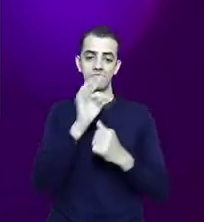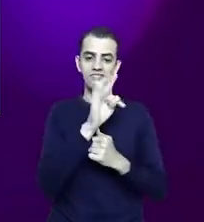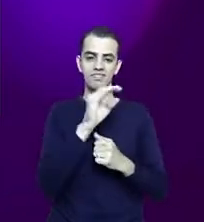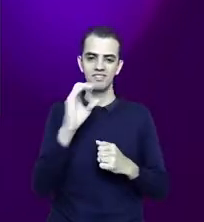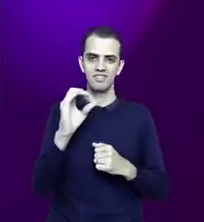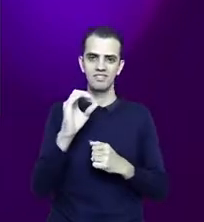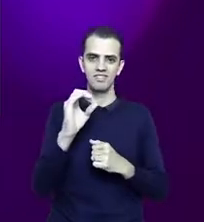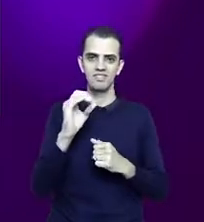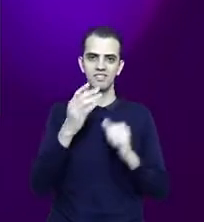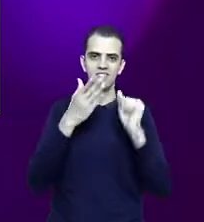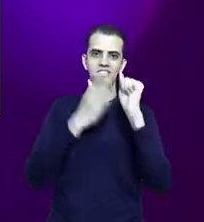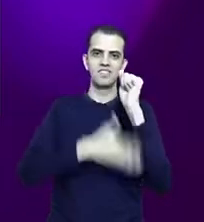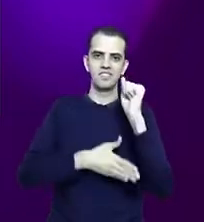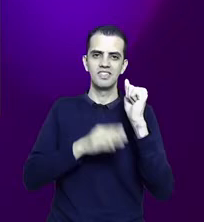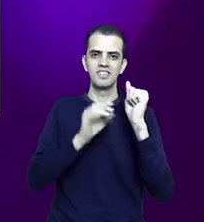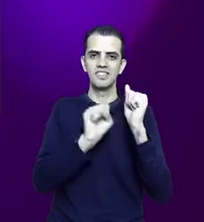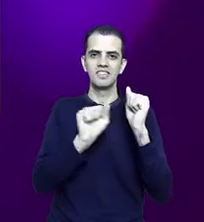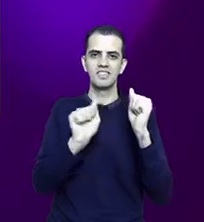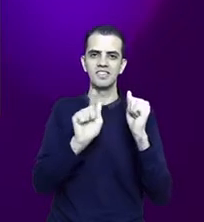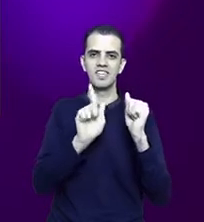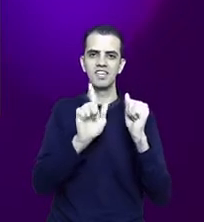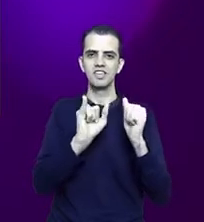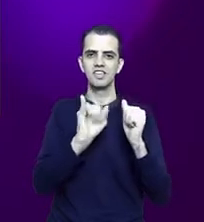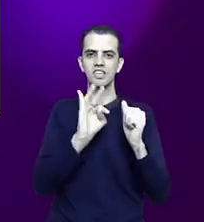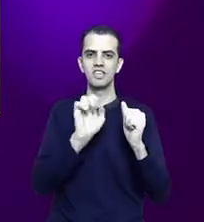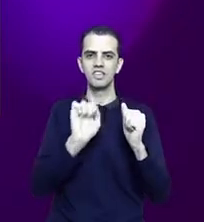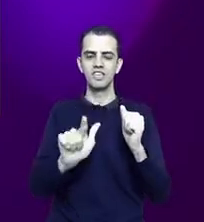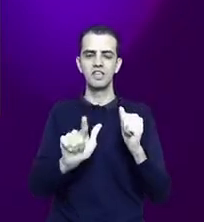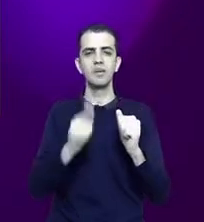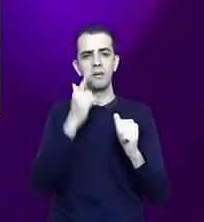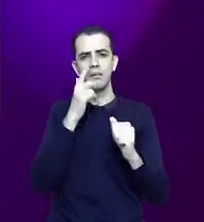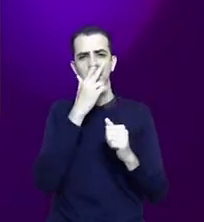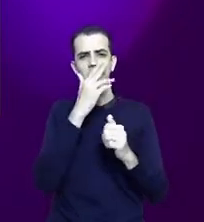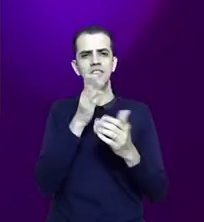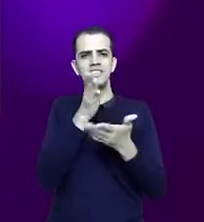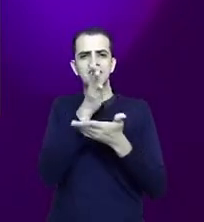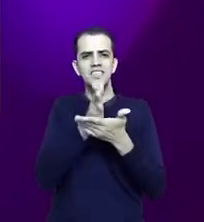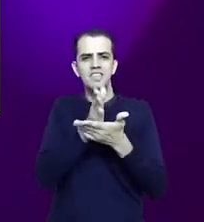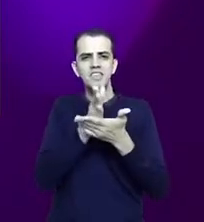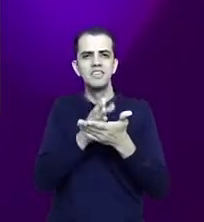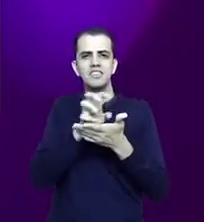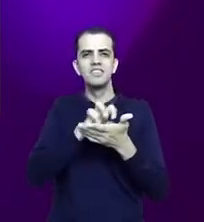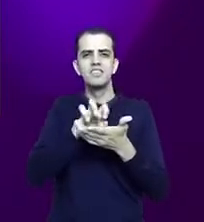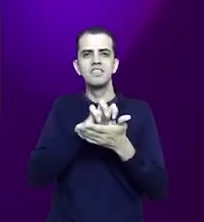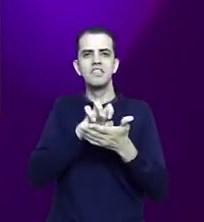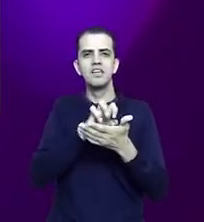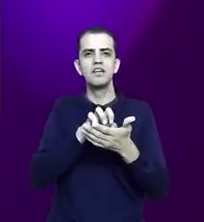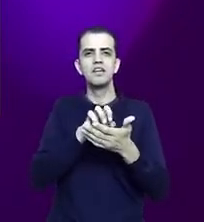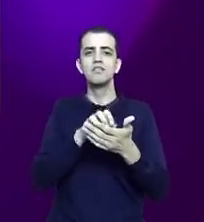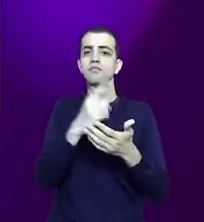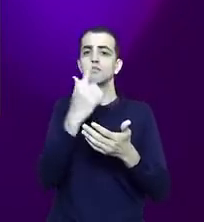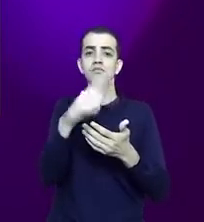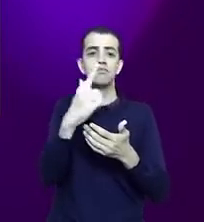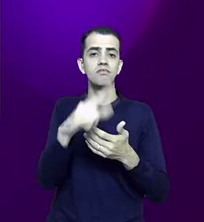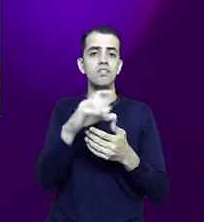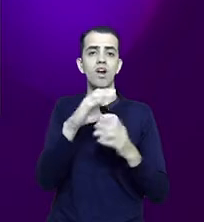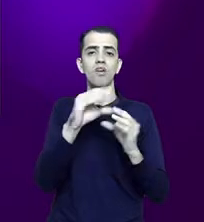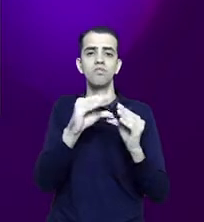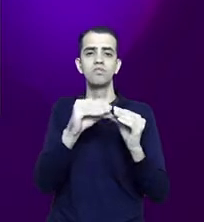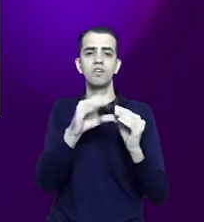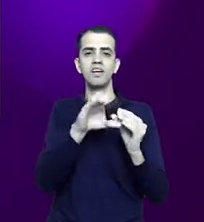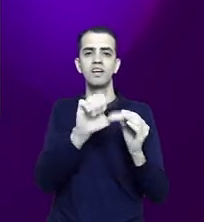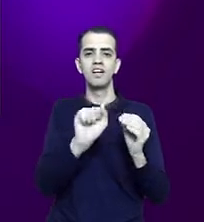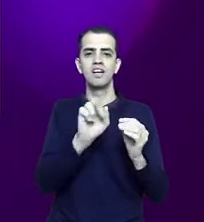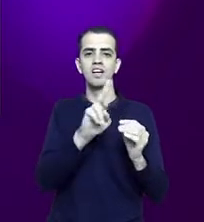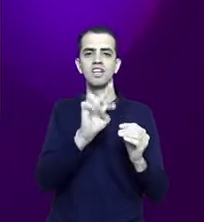corte sagital, a gente vê que parece que tem uma região central onde aconteceu aquela Exato, abertura e não tem cartilagem.